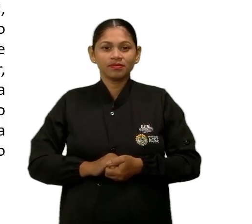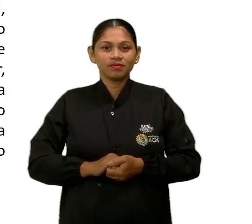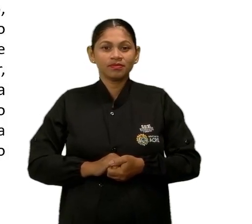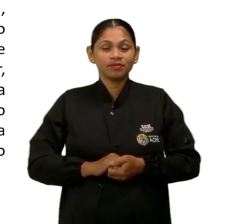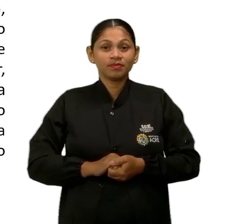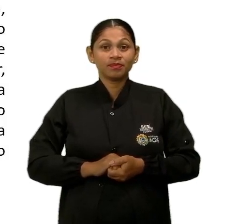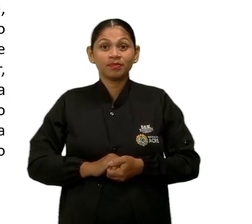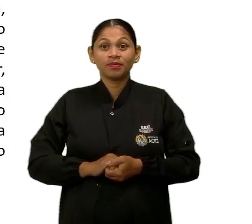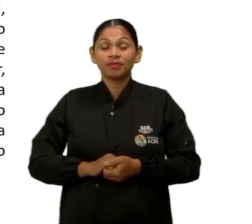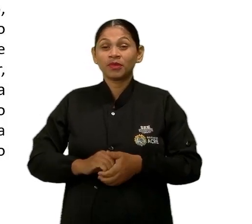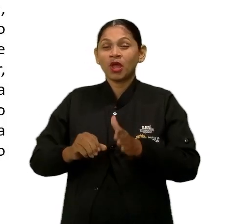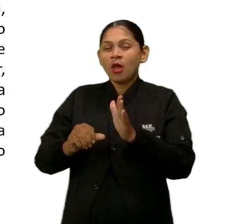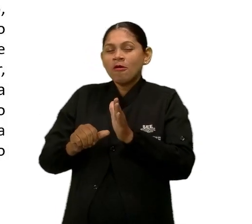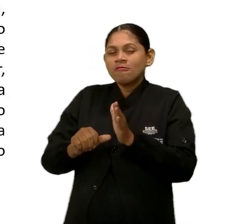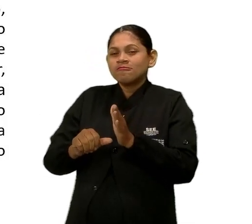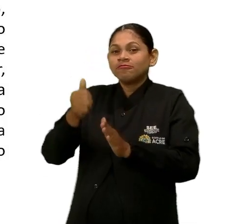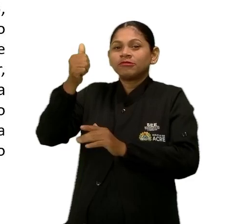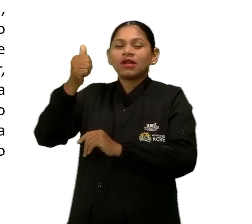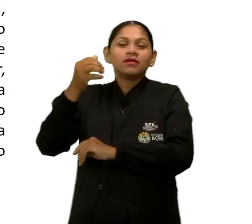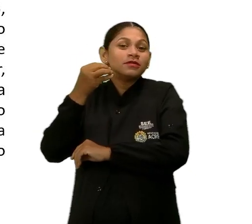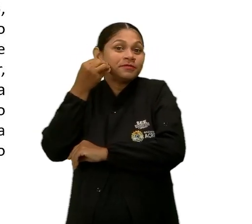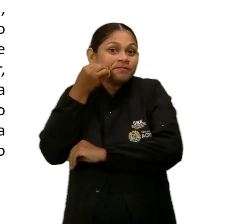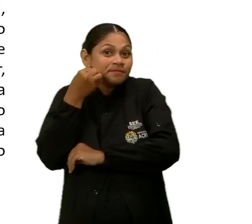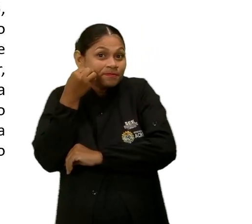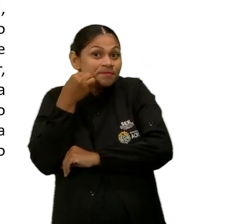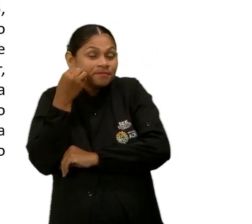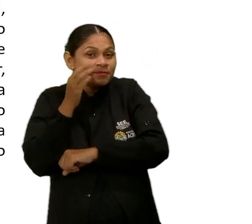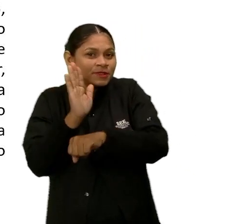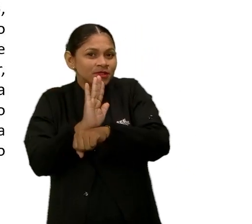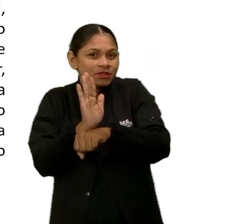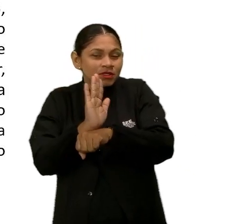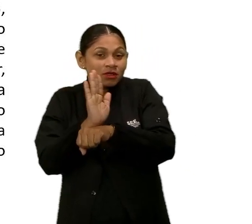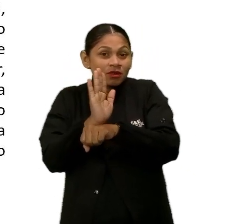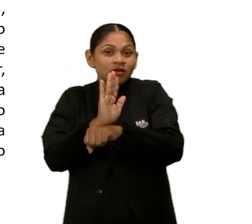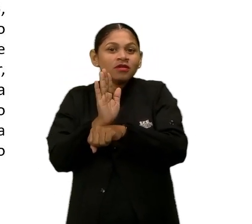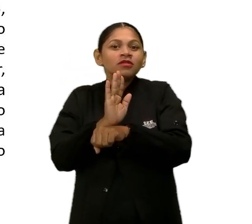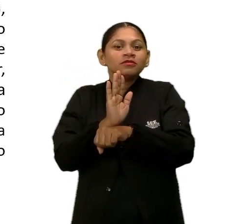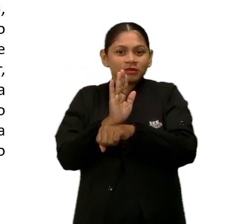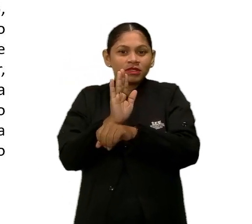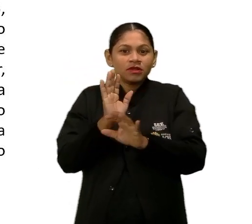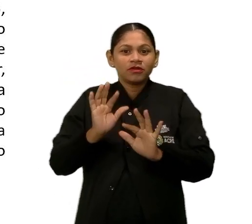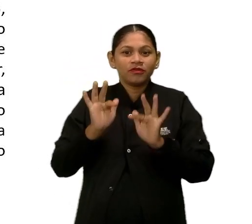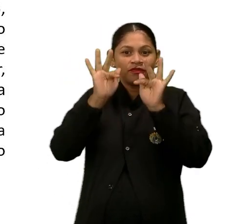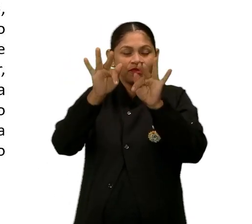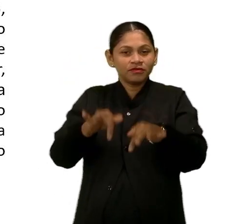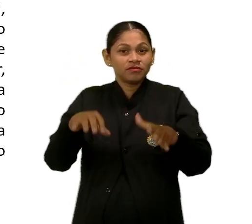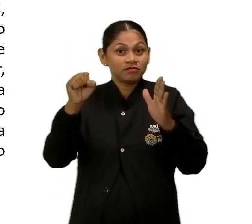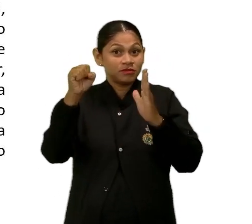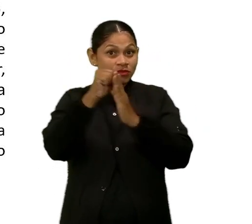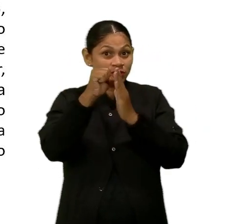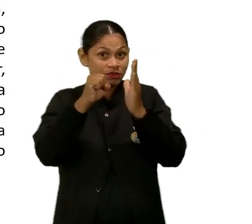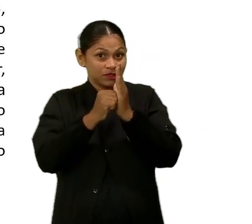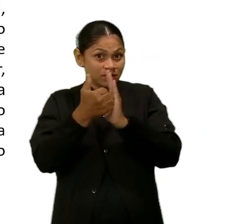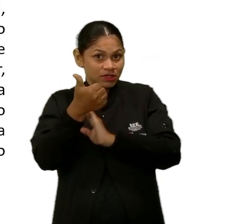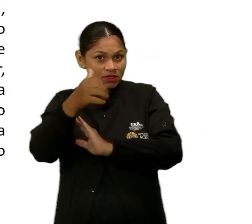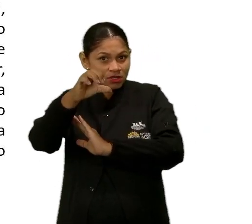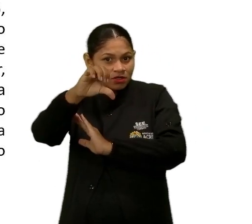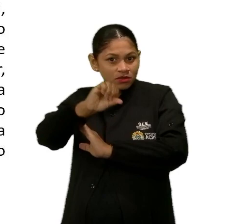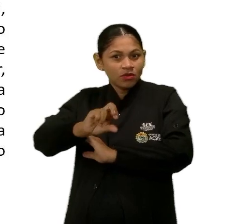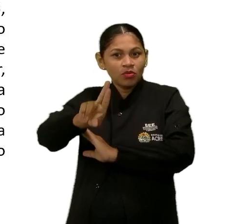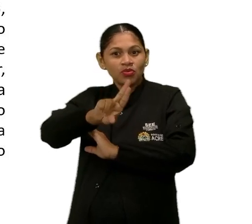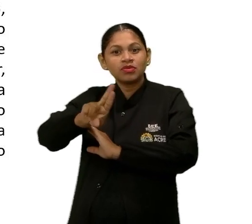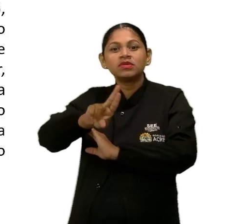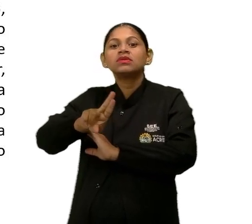Os primeiros experimentos em cinema foram realizados no final do século XIX, utilizando o cinetoscópio